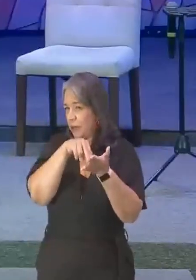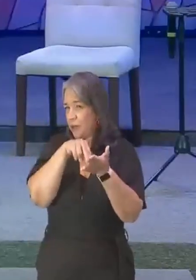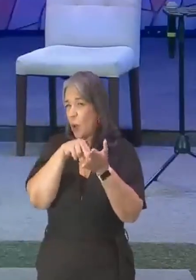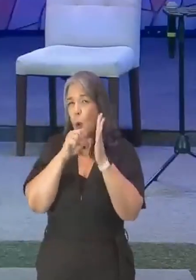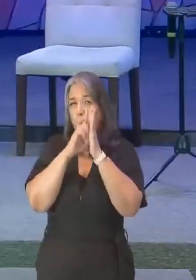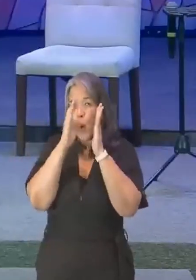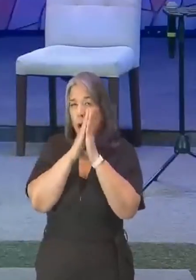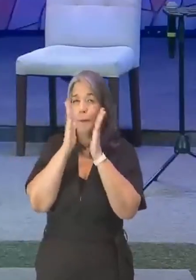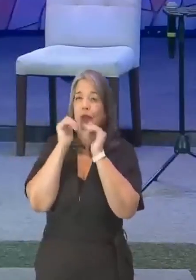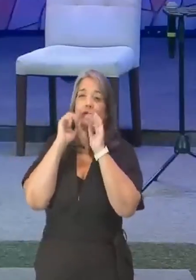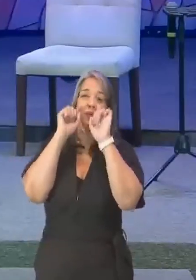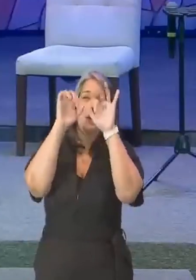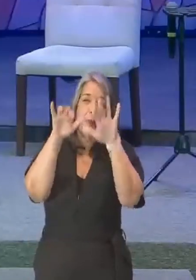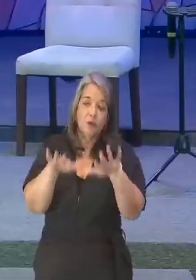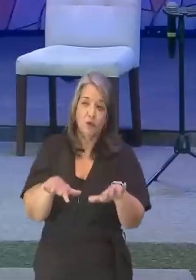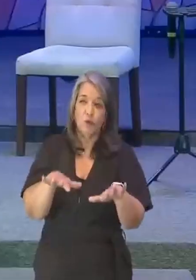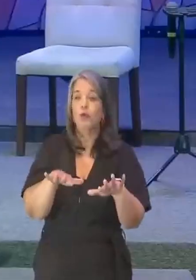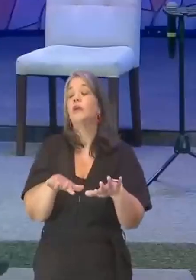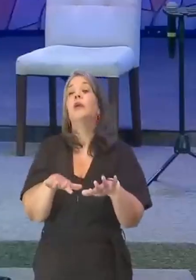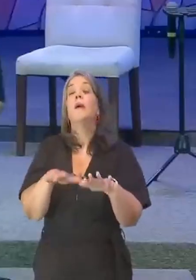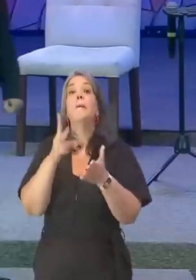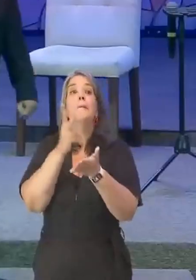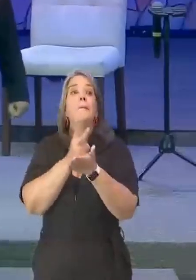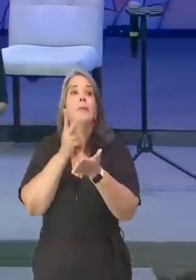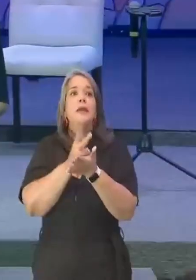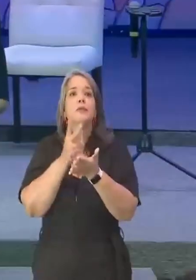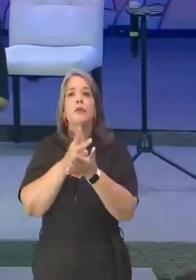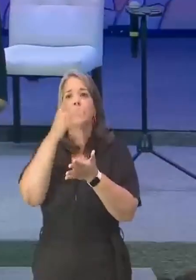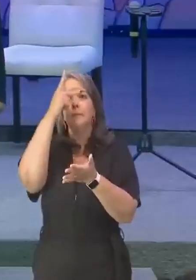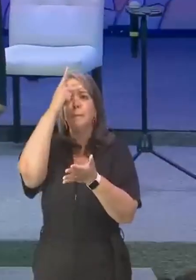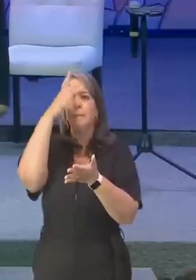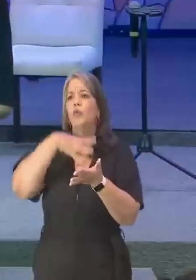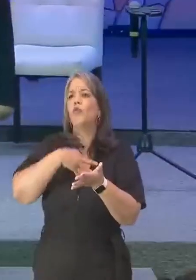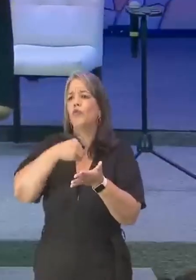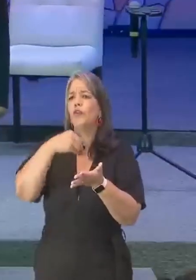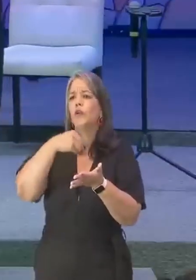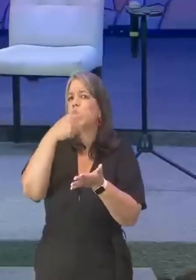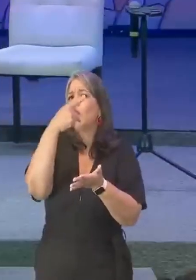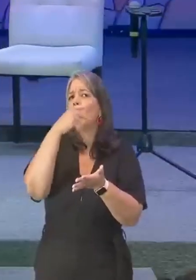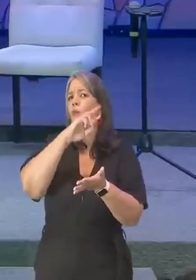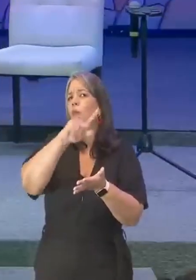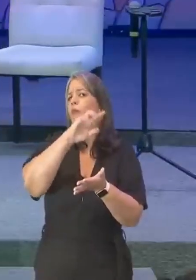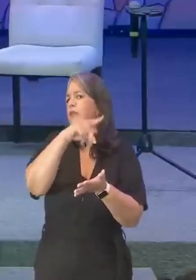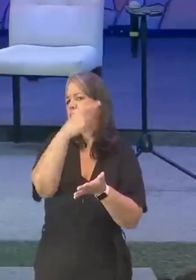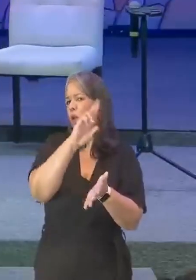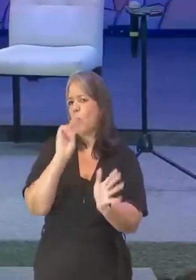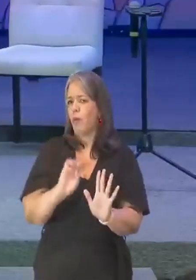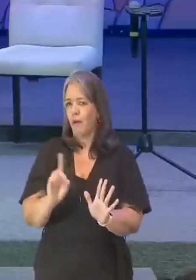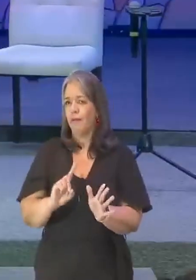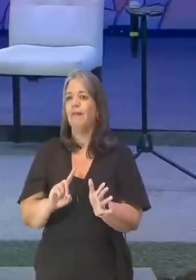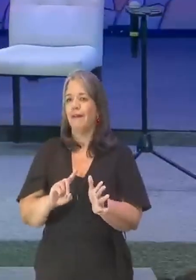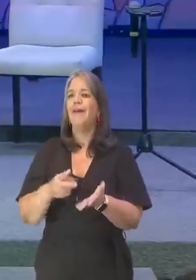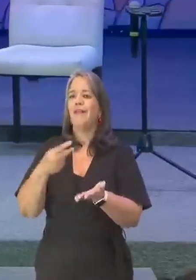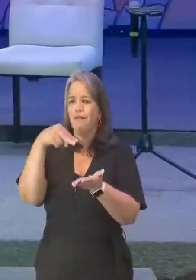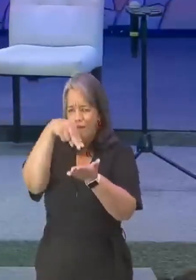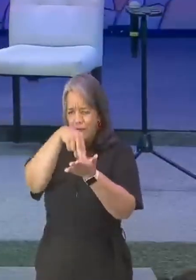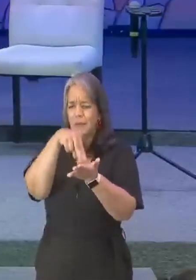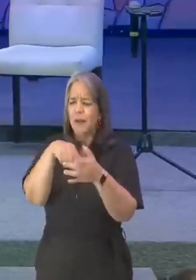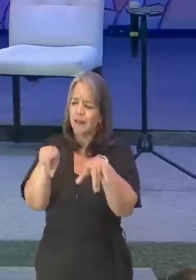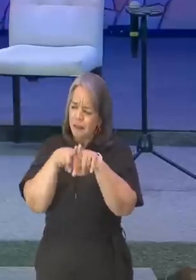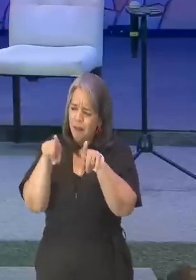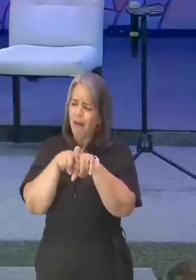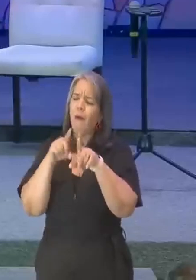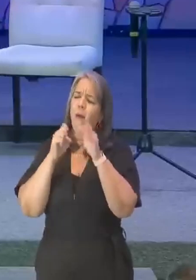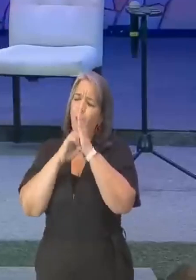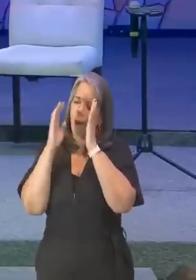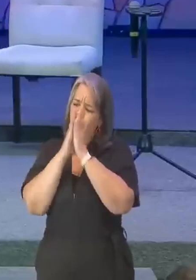Se nesta manhã você quer se arrepender, fica de pé, porque eu quero orar por você. Eu não sei qual é o motivo